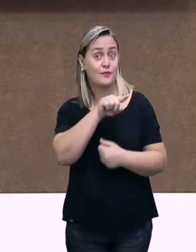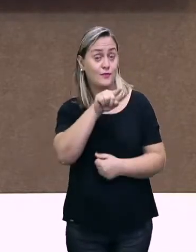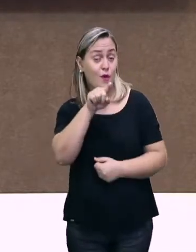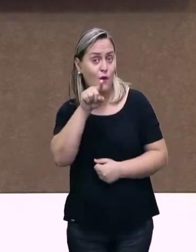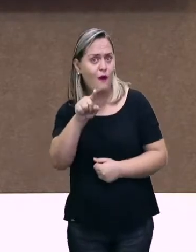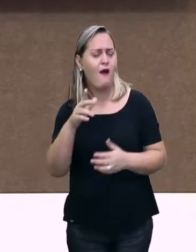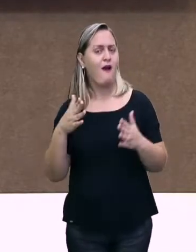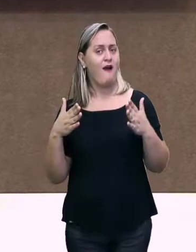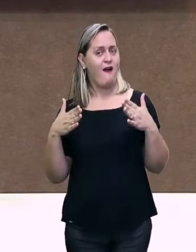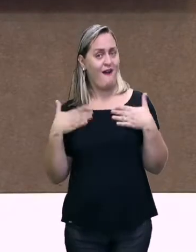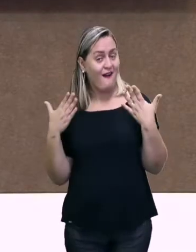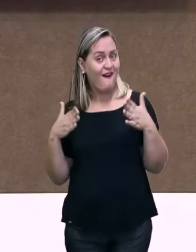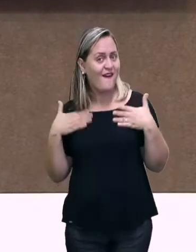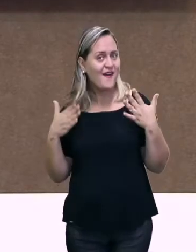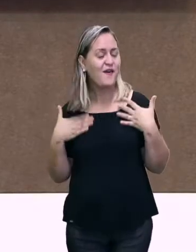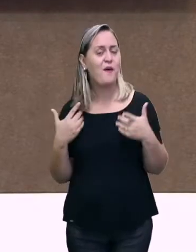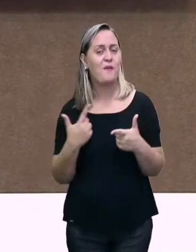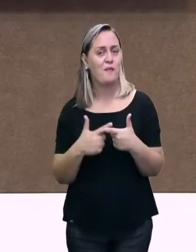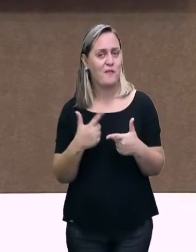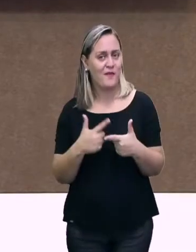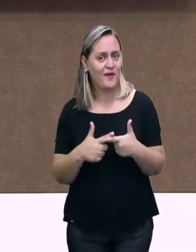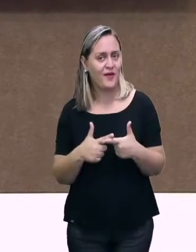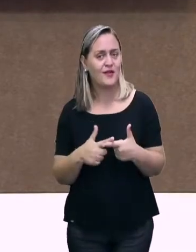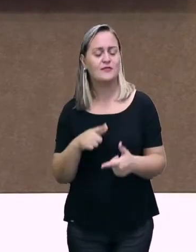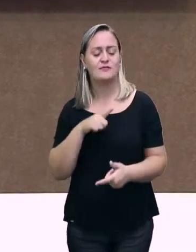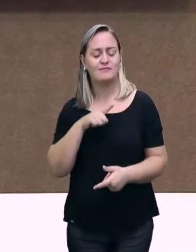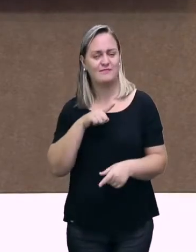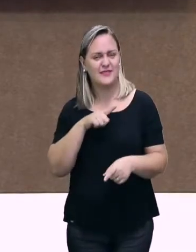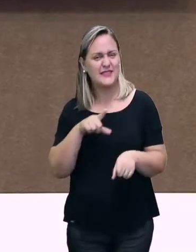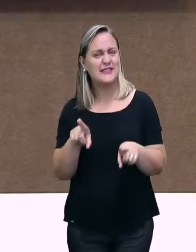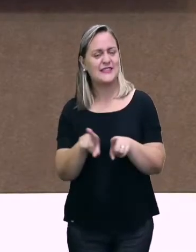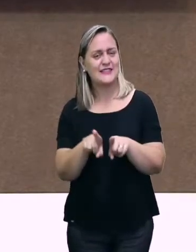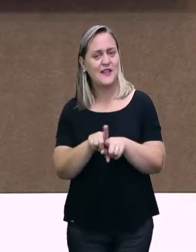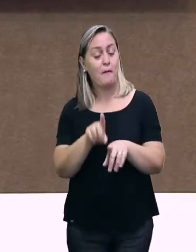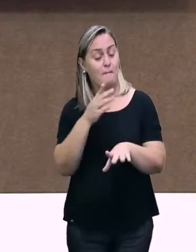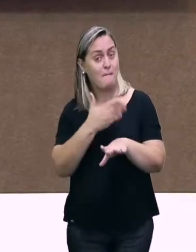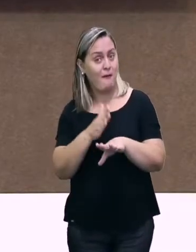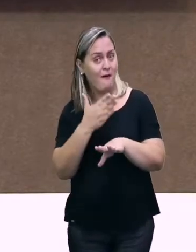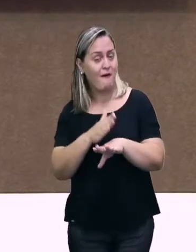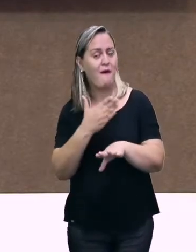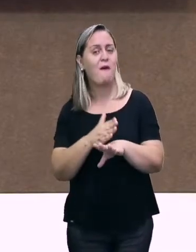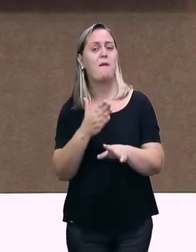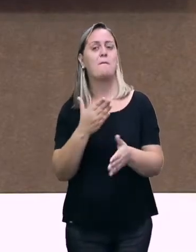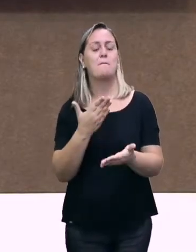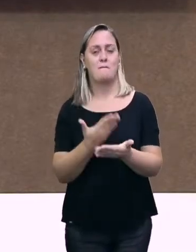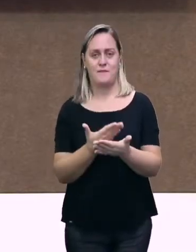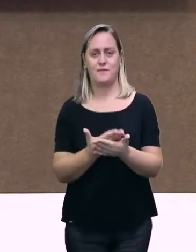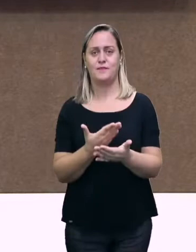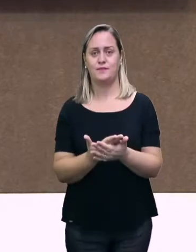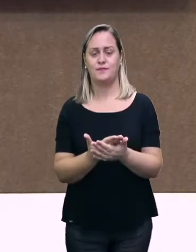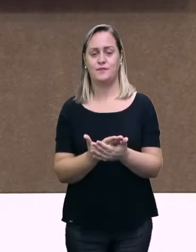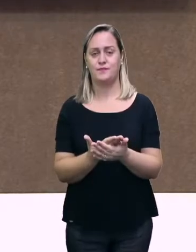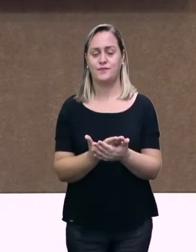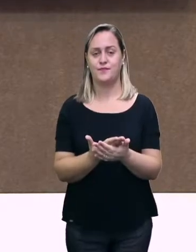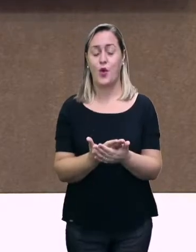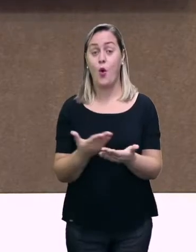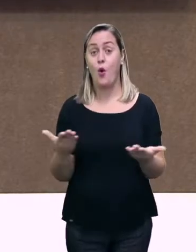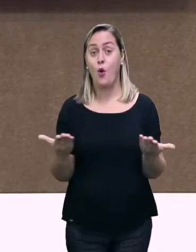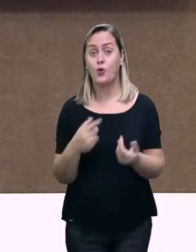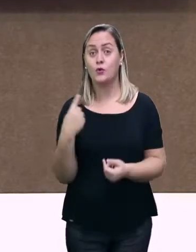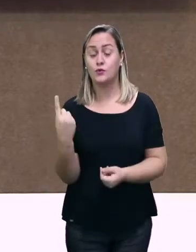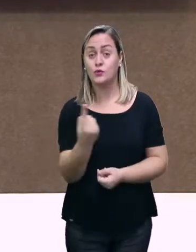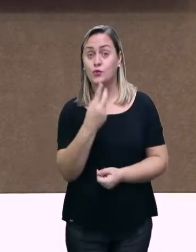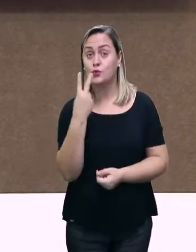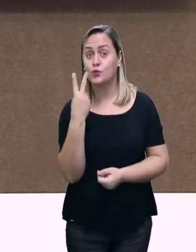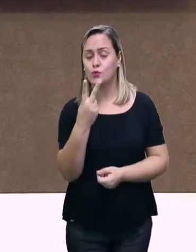porque, claro, vamos ter também a nossa aula prática, né? Hoje a gente vai ter duas atividades bem